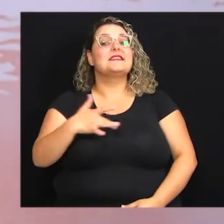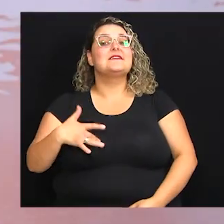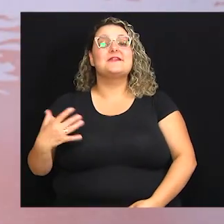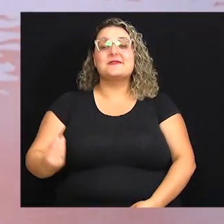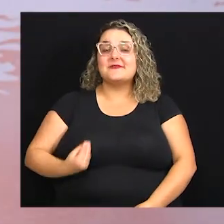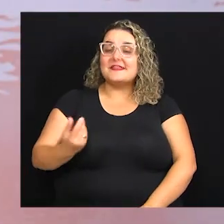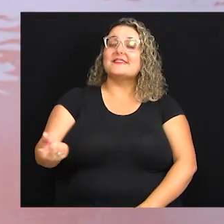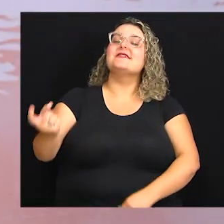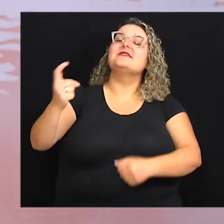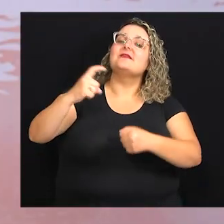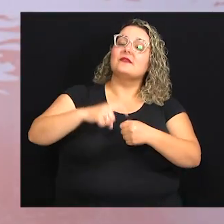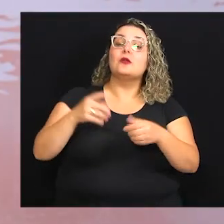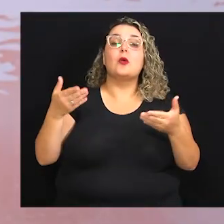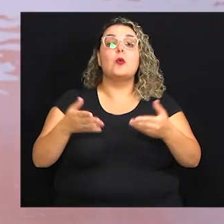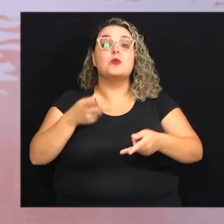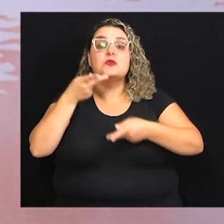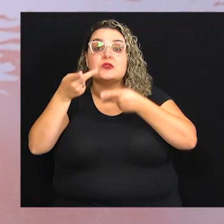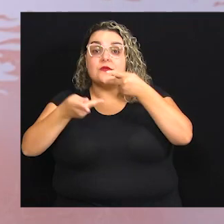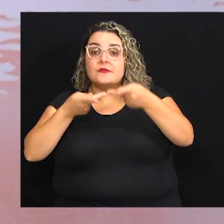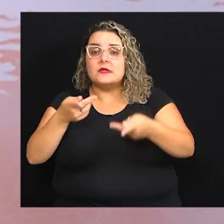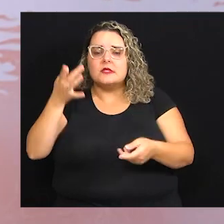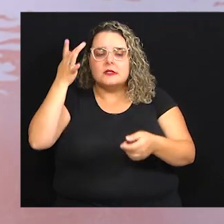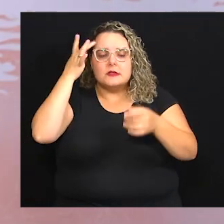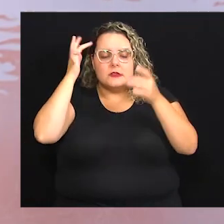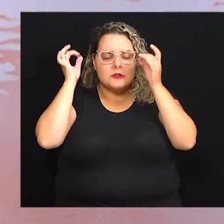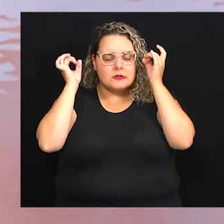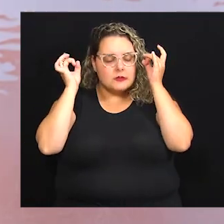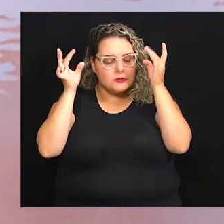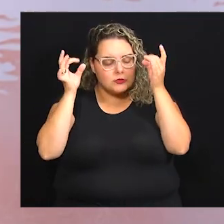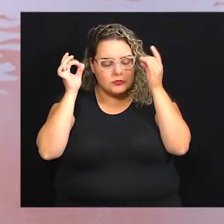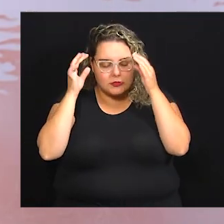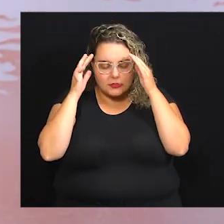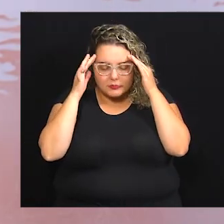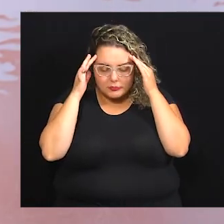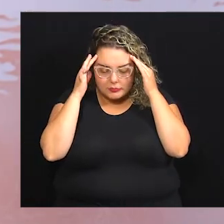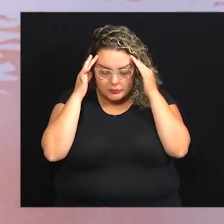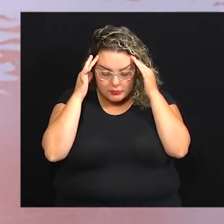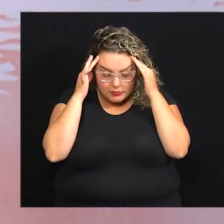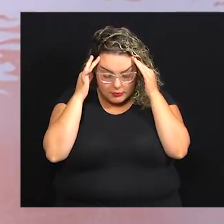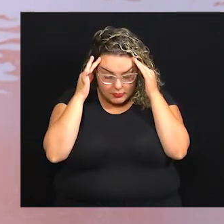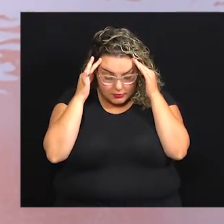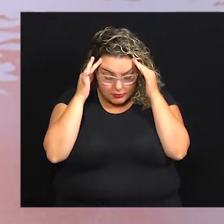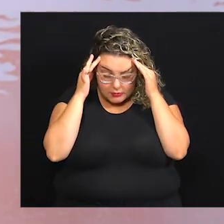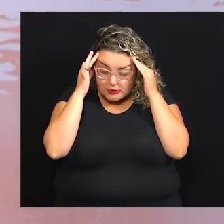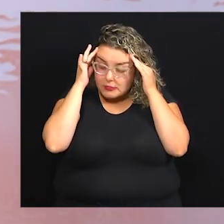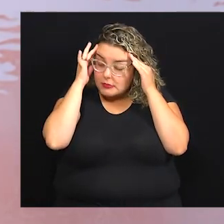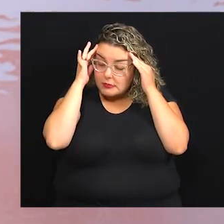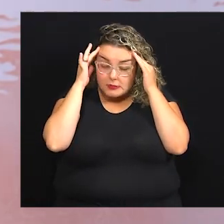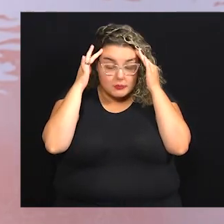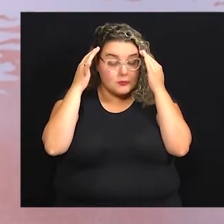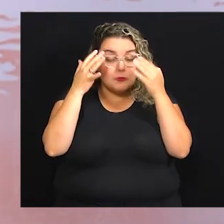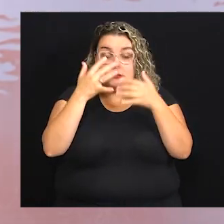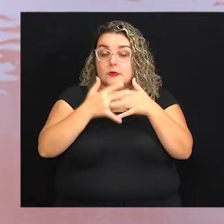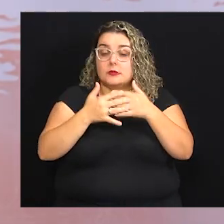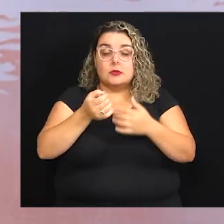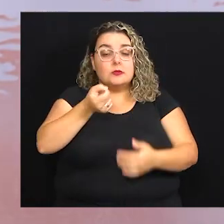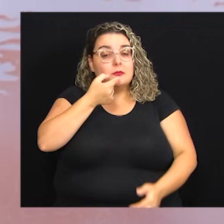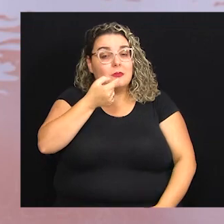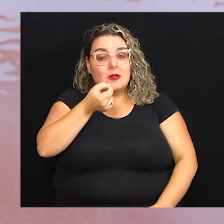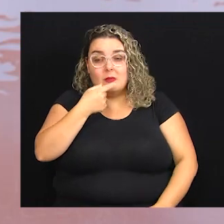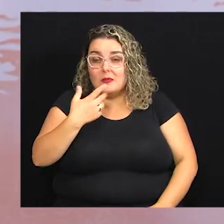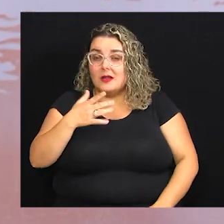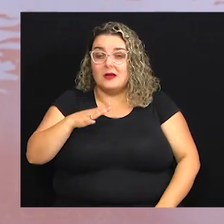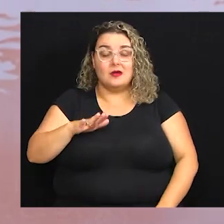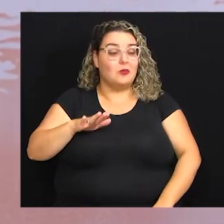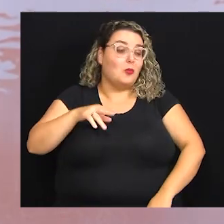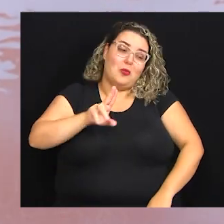Saúde é Vida tá de volta. Hoje estamos falando de dor de cabeça, aquela coisa que incomoda, que muitas vezes a gente toma